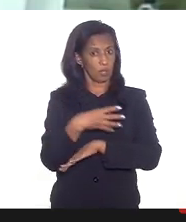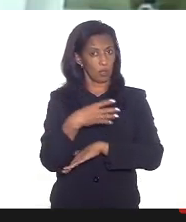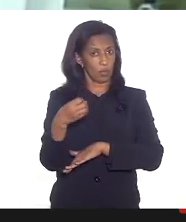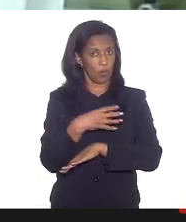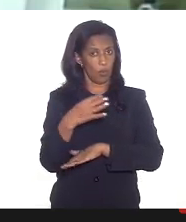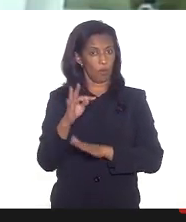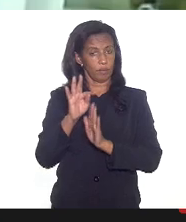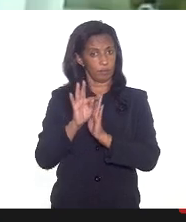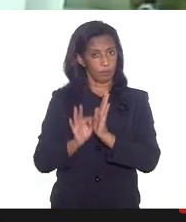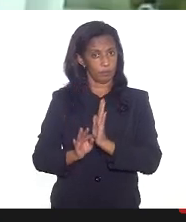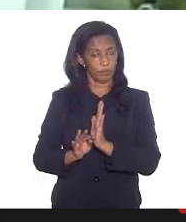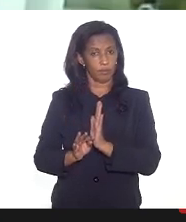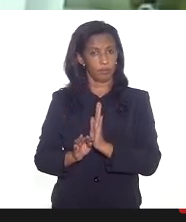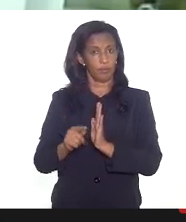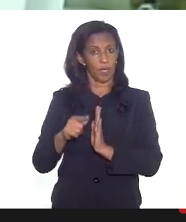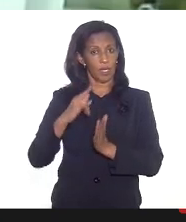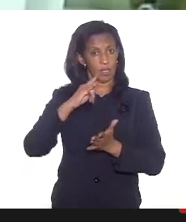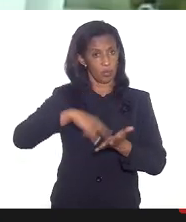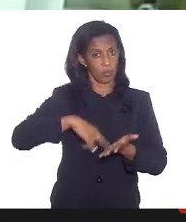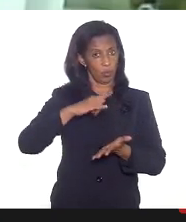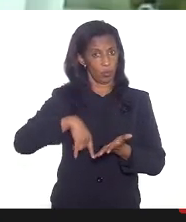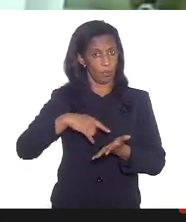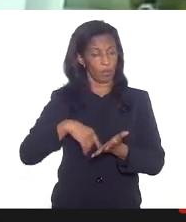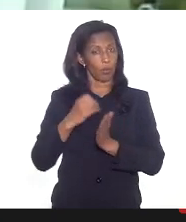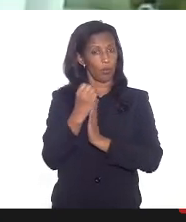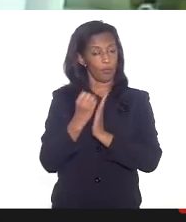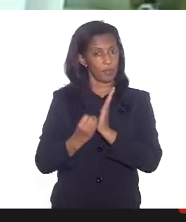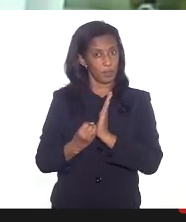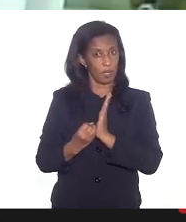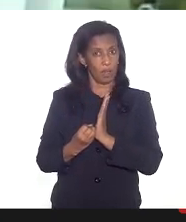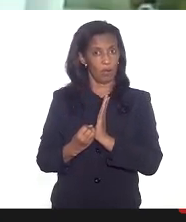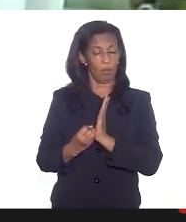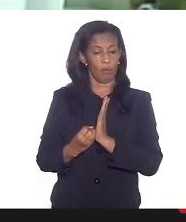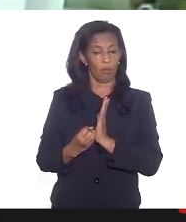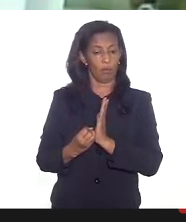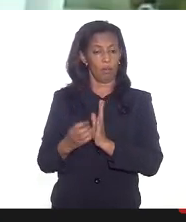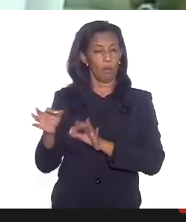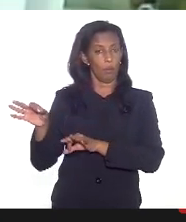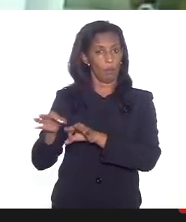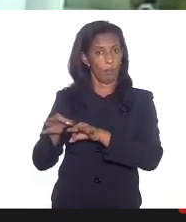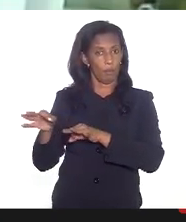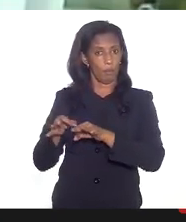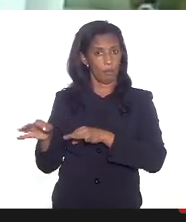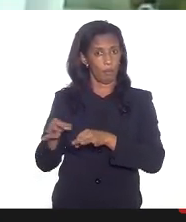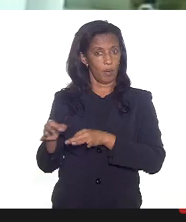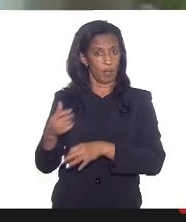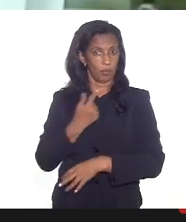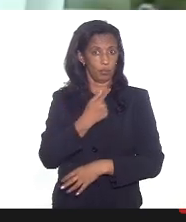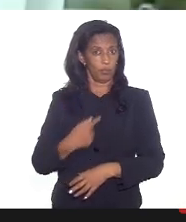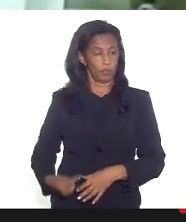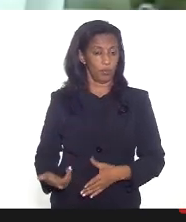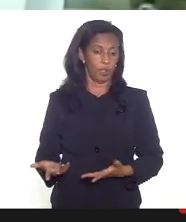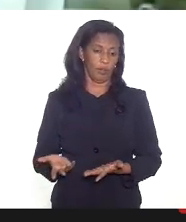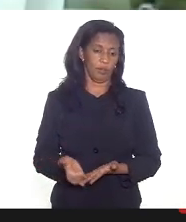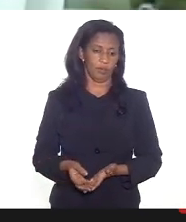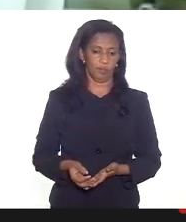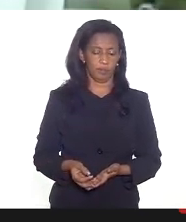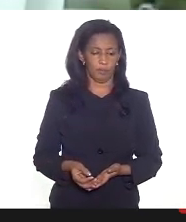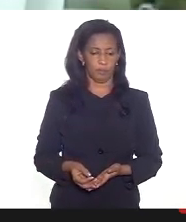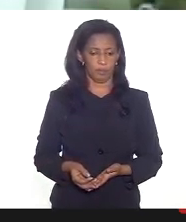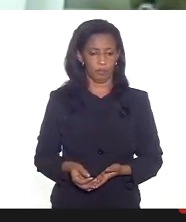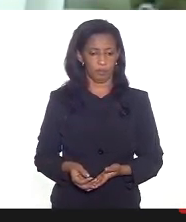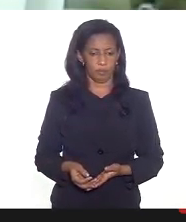é de liberação esse documento oficial como um pano não se pode humanização do Rio que de repente é